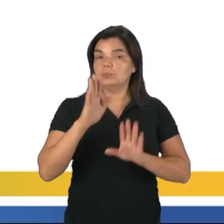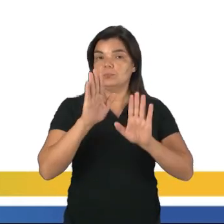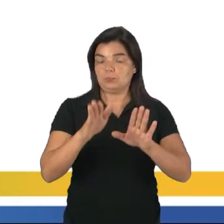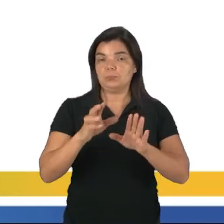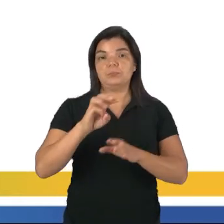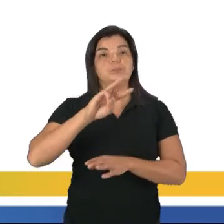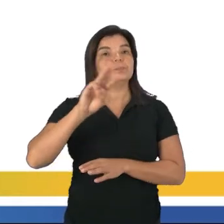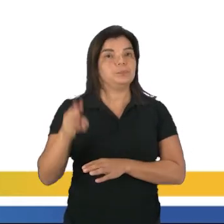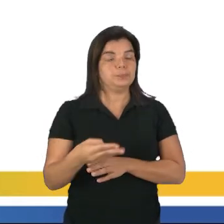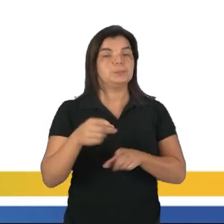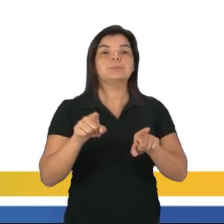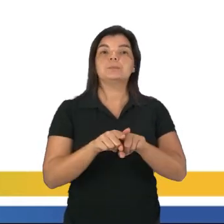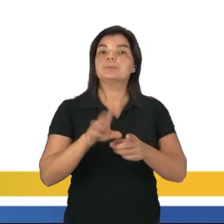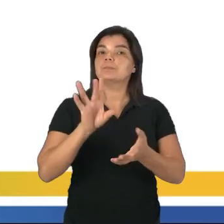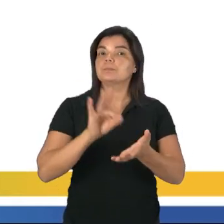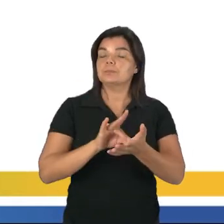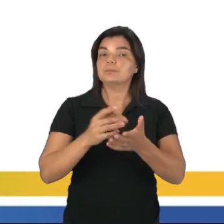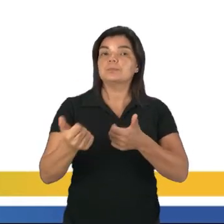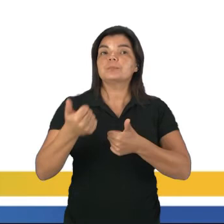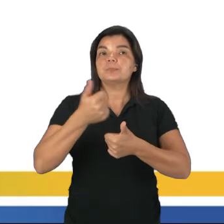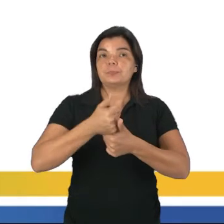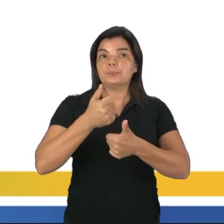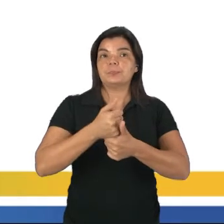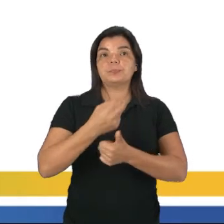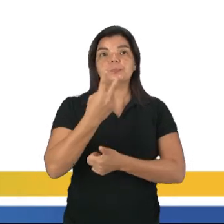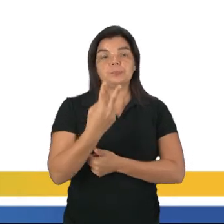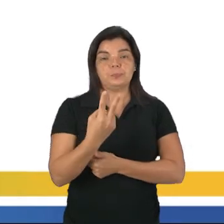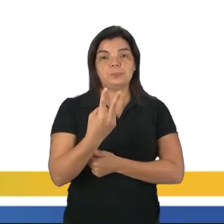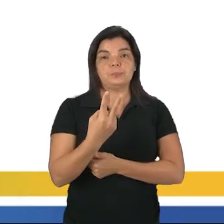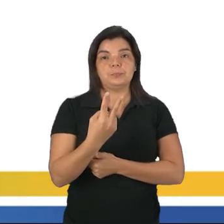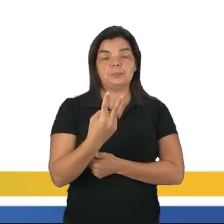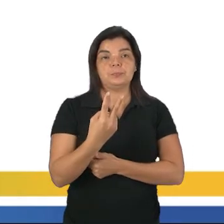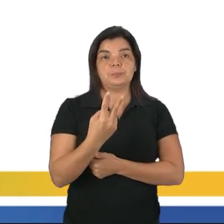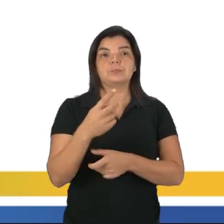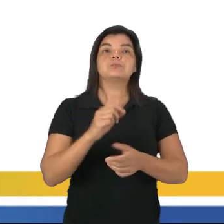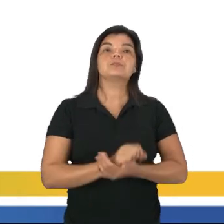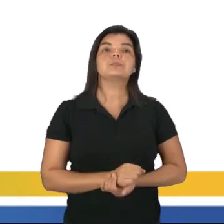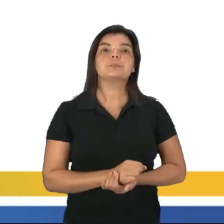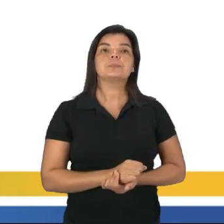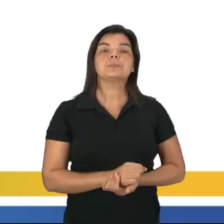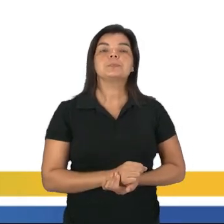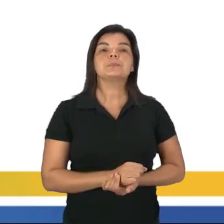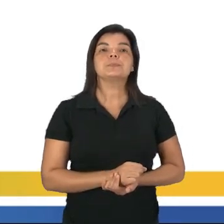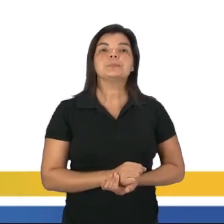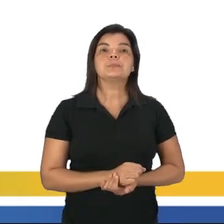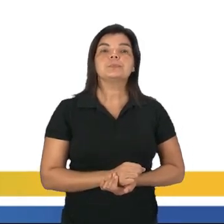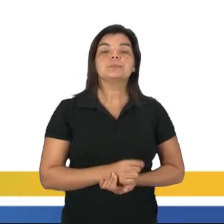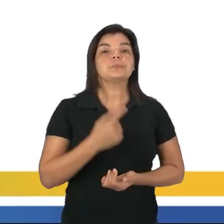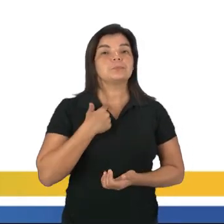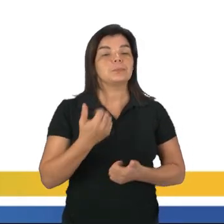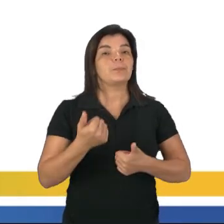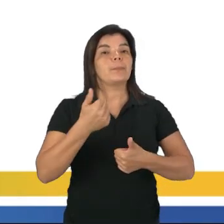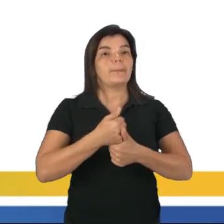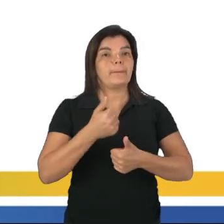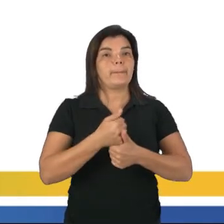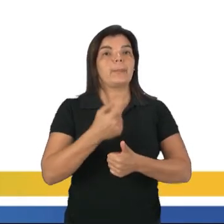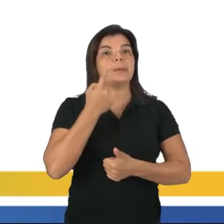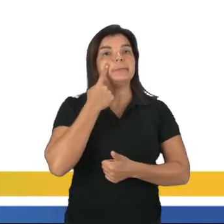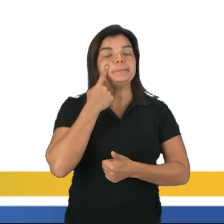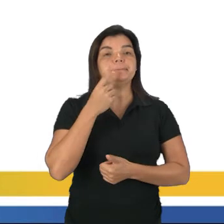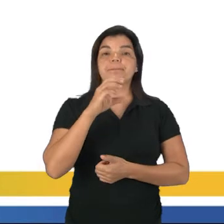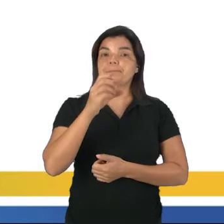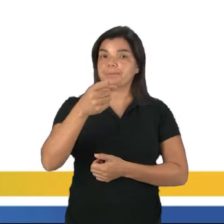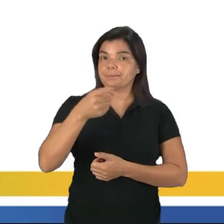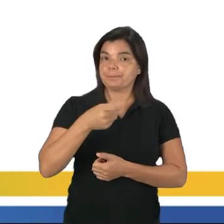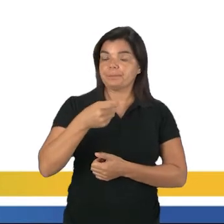dada em milhares, na verdade, eu vou substituir o valor 2, que é 2 milhares de camisetas, certo? Feito essa substituição, onde tem